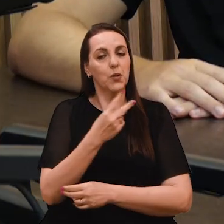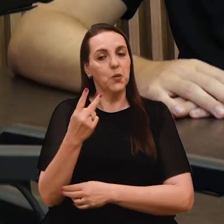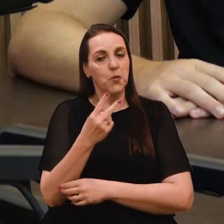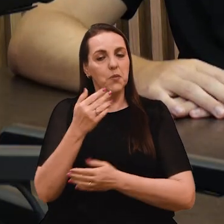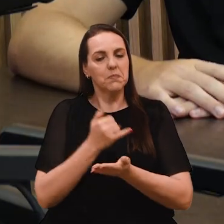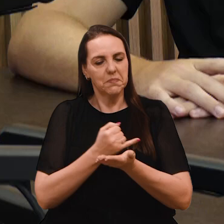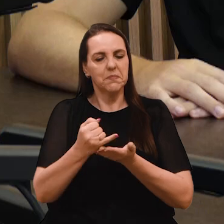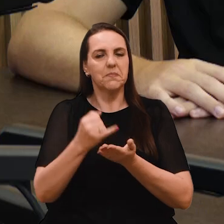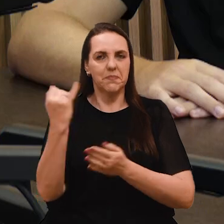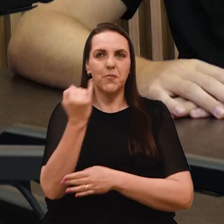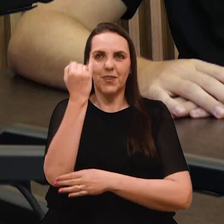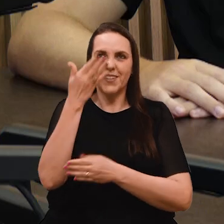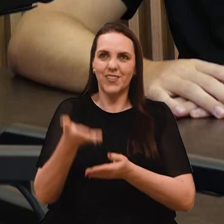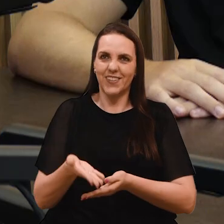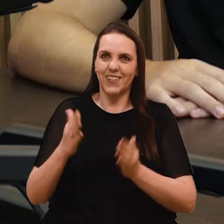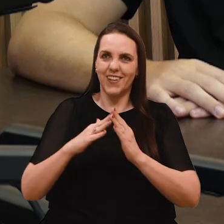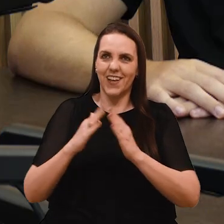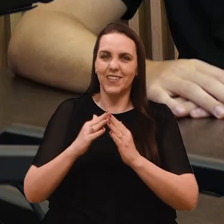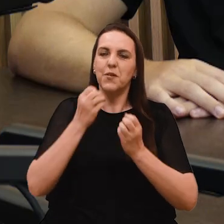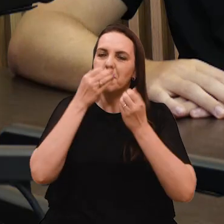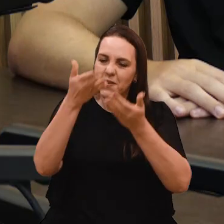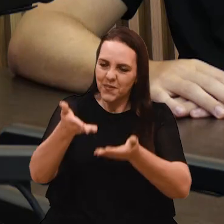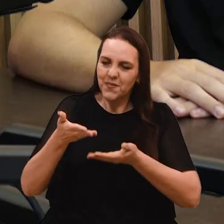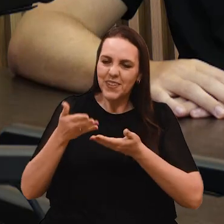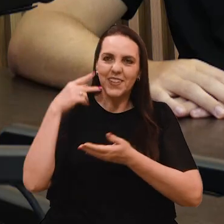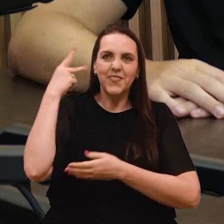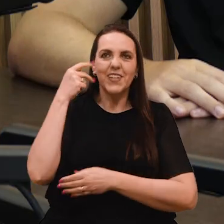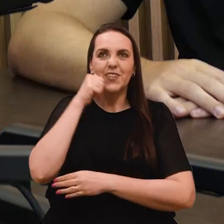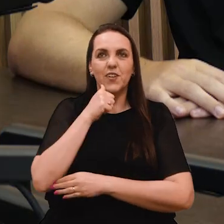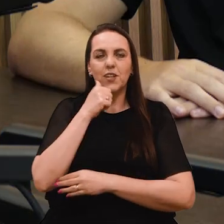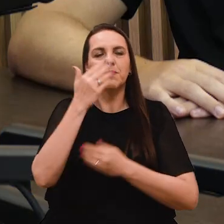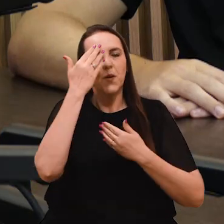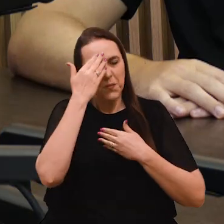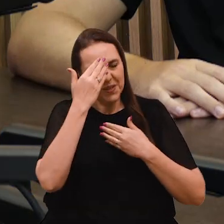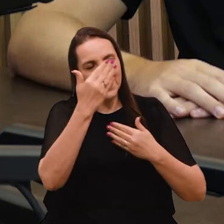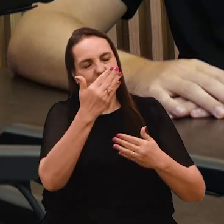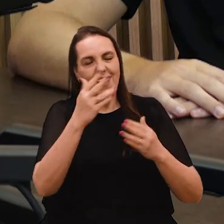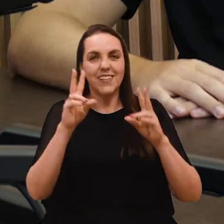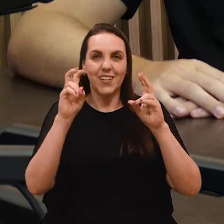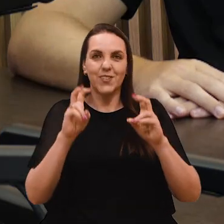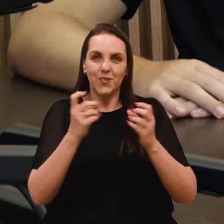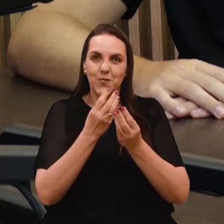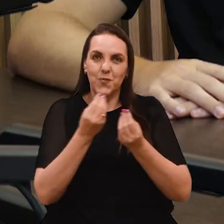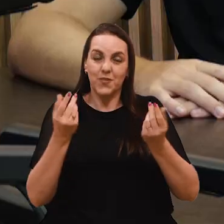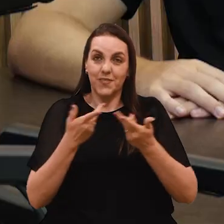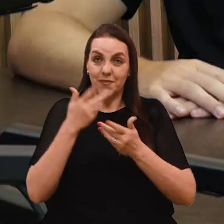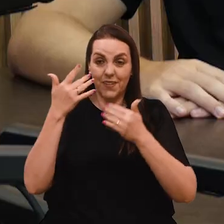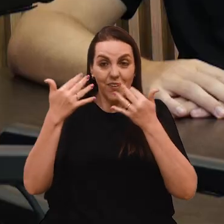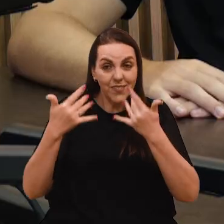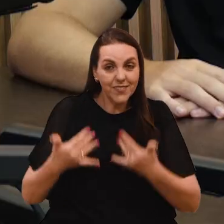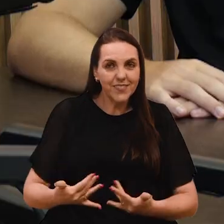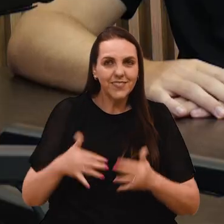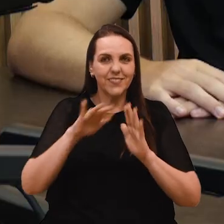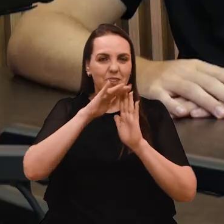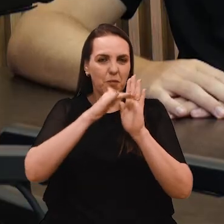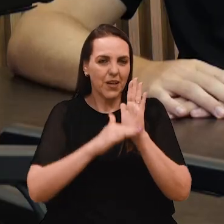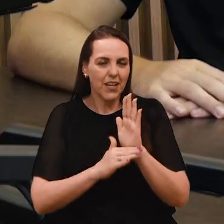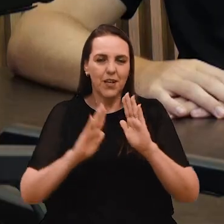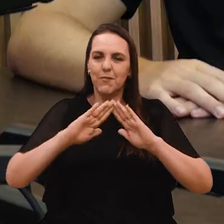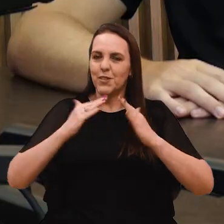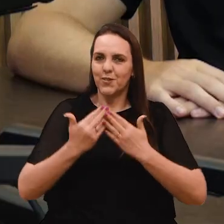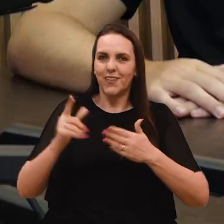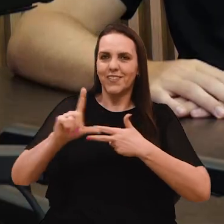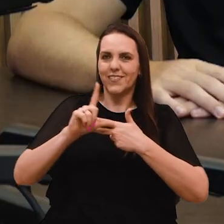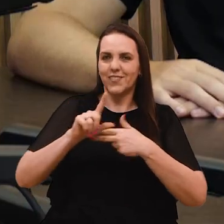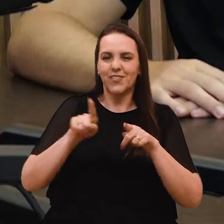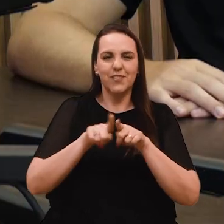aqui da casa. Seja bem-vinda, vereadora. Obrigada. Temos muitos assuntos para falar sobre o programa, sobre a escola de modo geral,